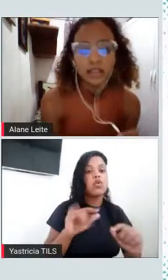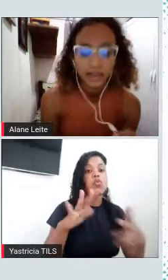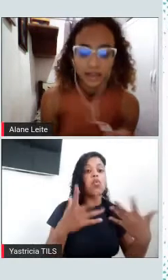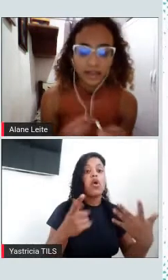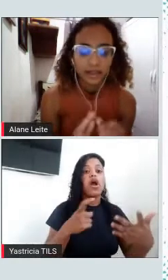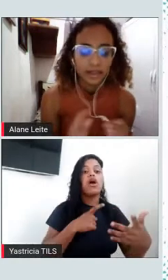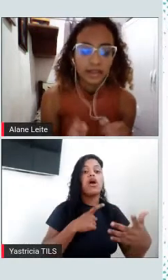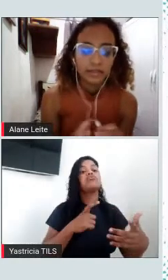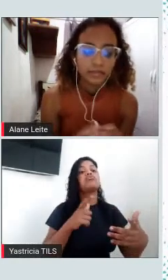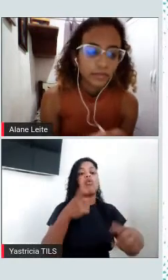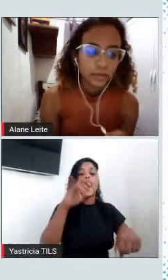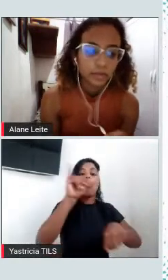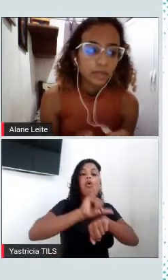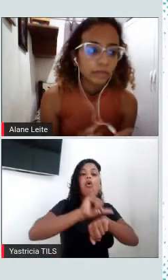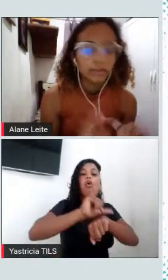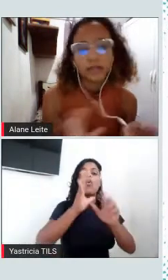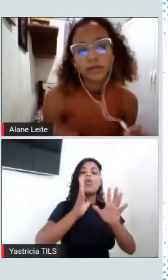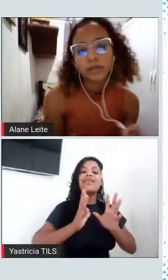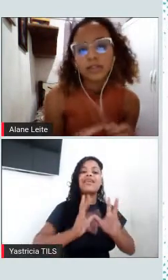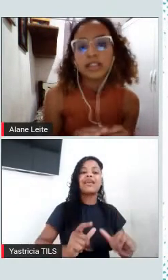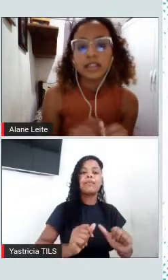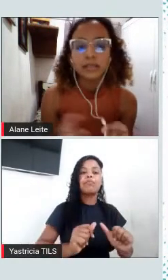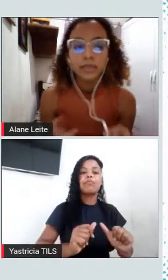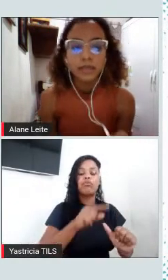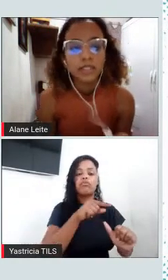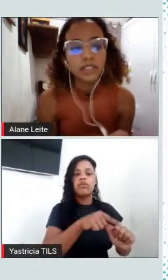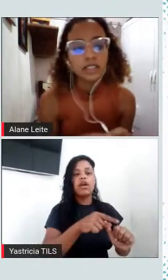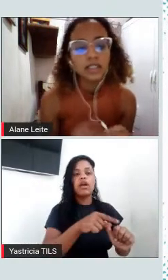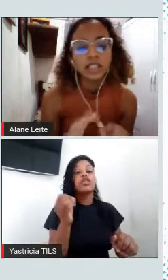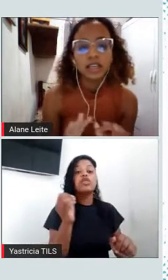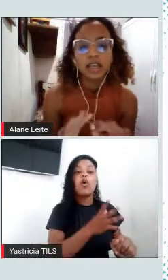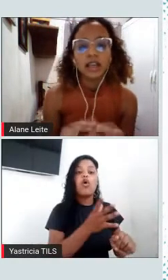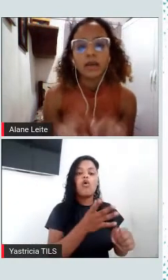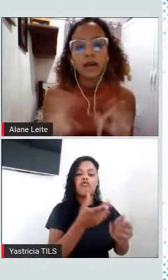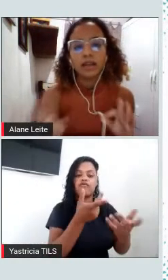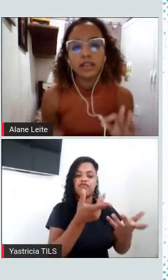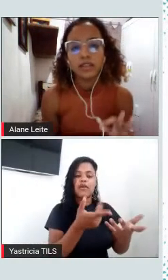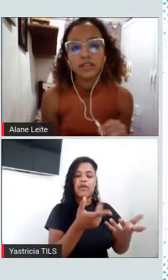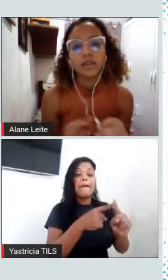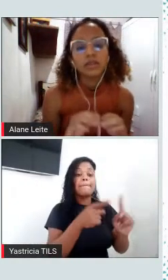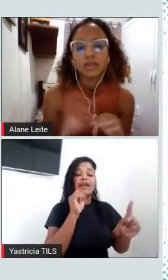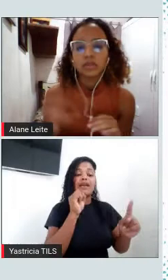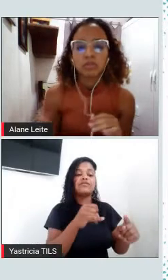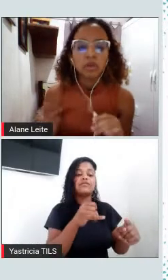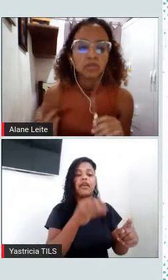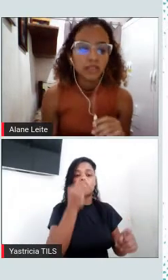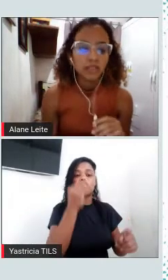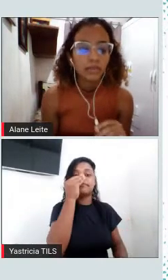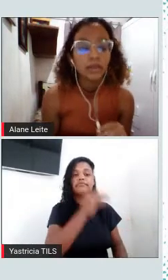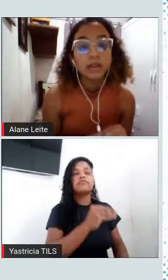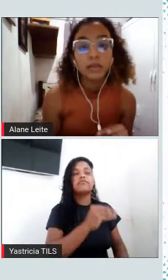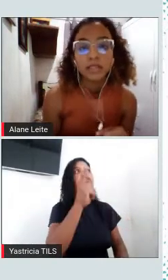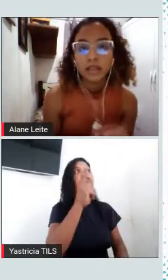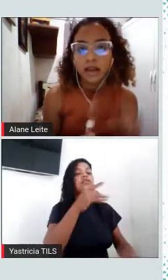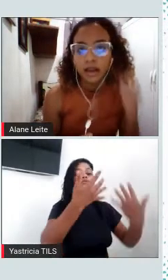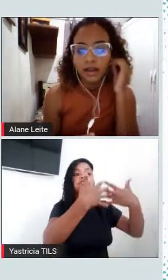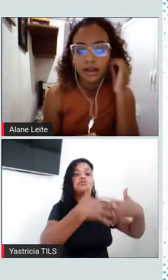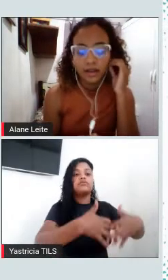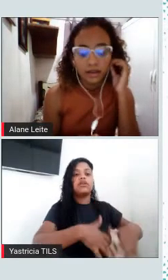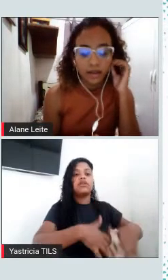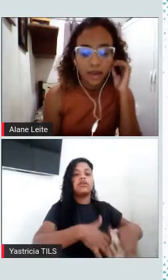limpinho, quando é um ferro novo, ele está limpinho, mas se a gente deixar ele ao ar livre durante um bom tempo, ele